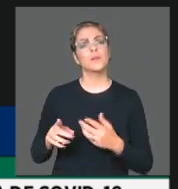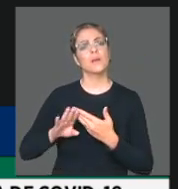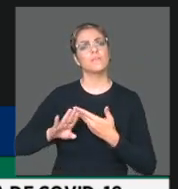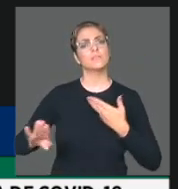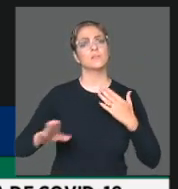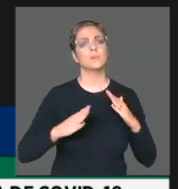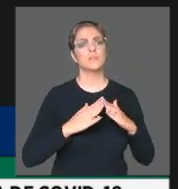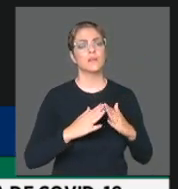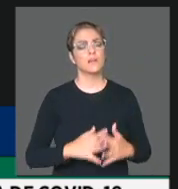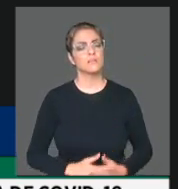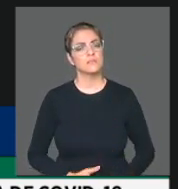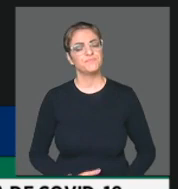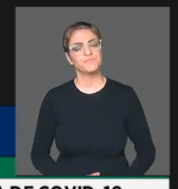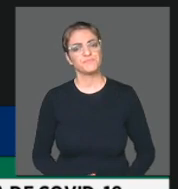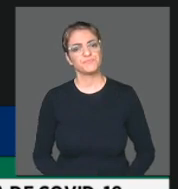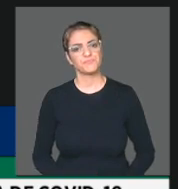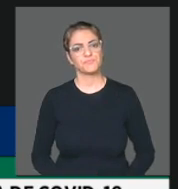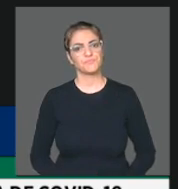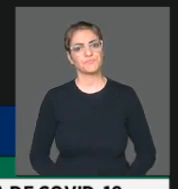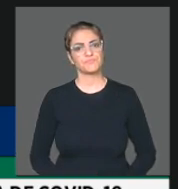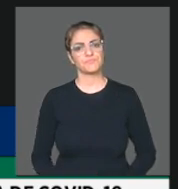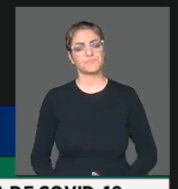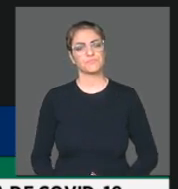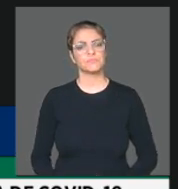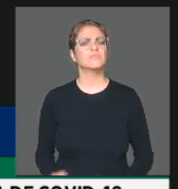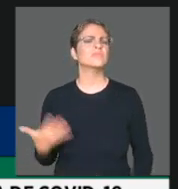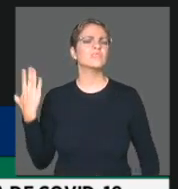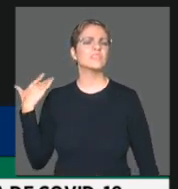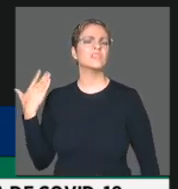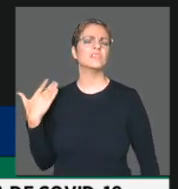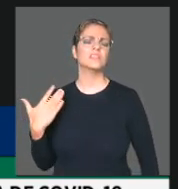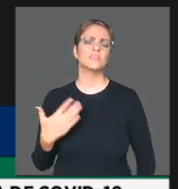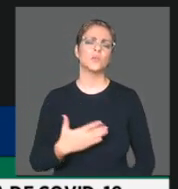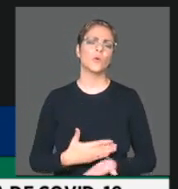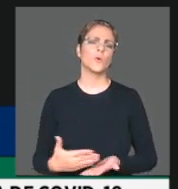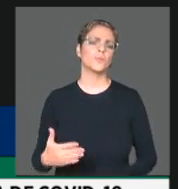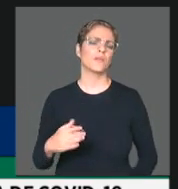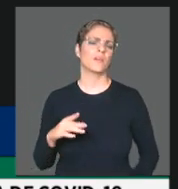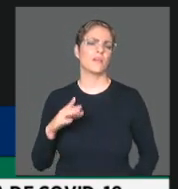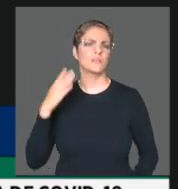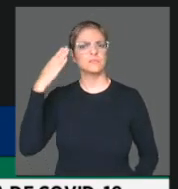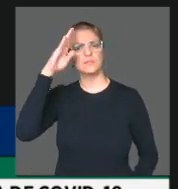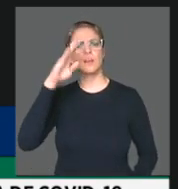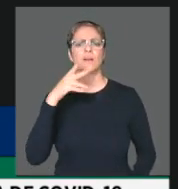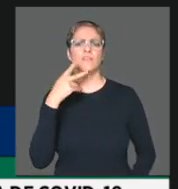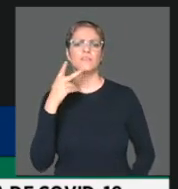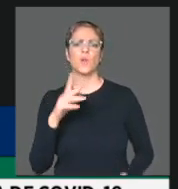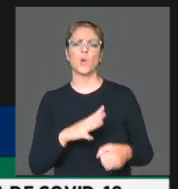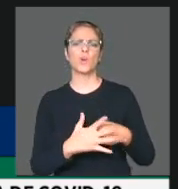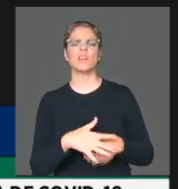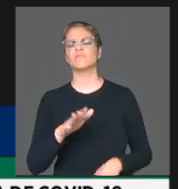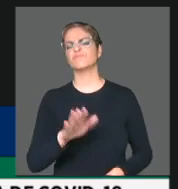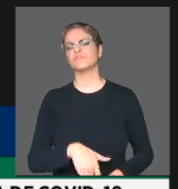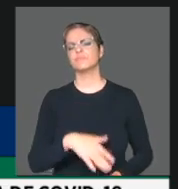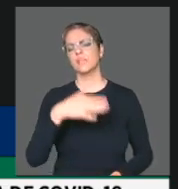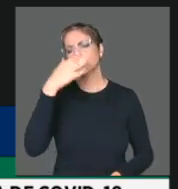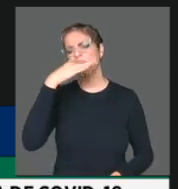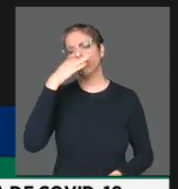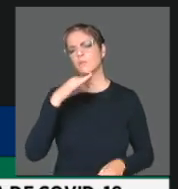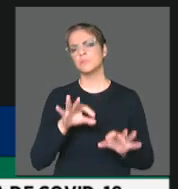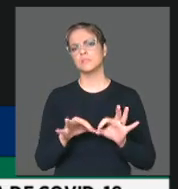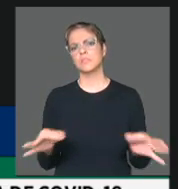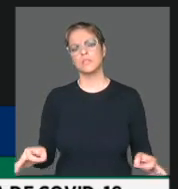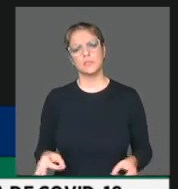início a pandemia, que matou tanta gente no mundo inteiro, de uma gripezinha. Ele não respeita